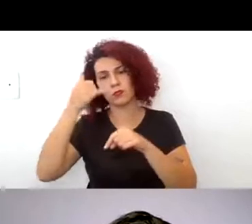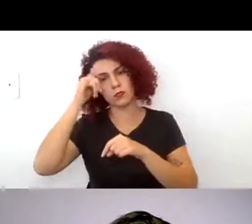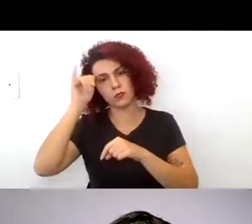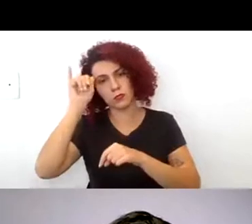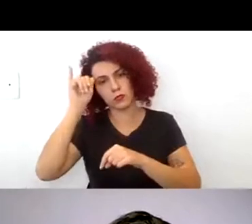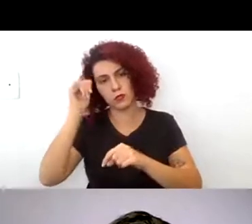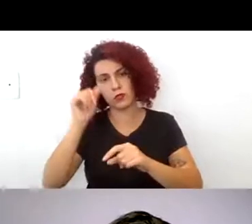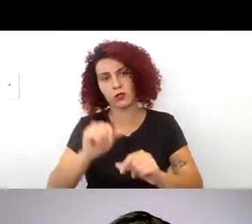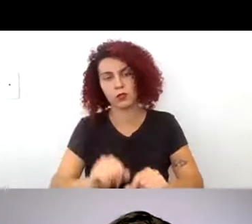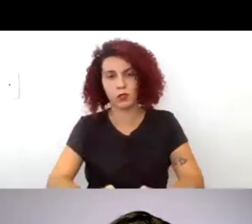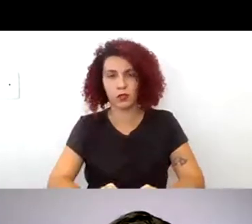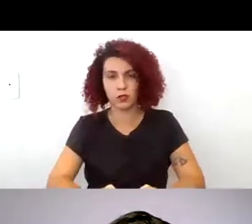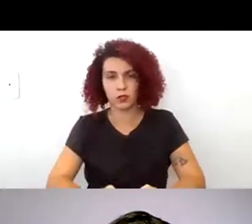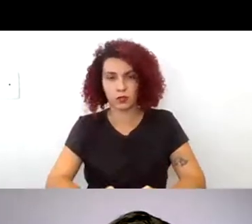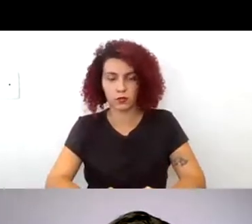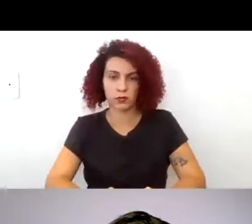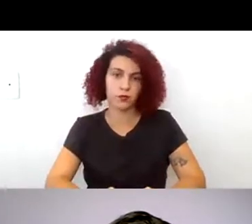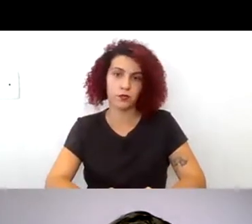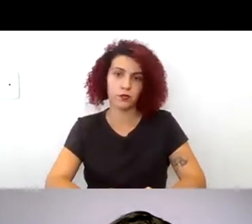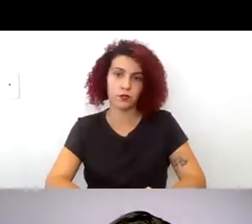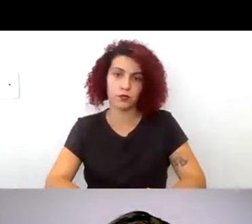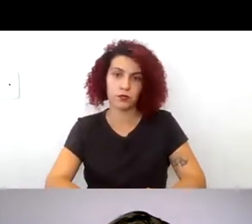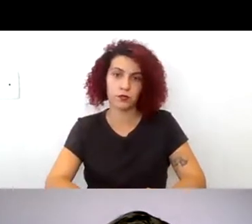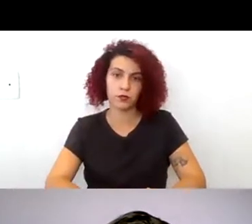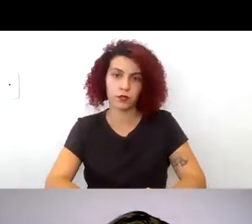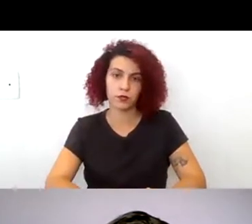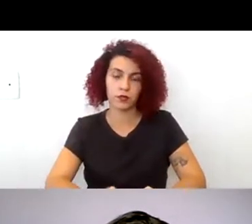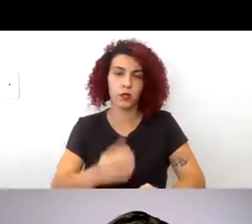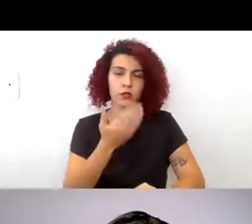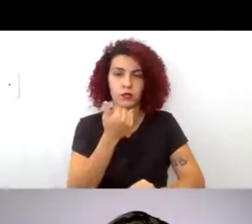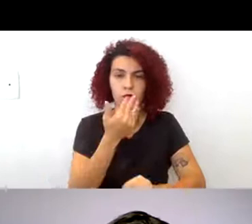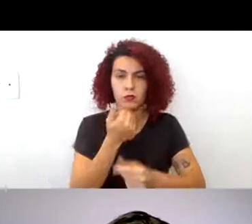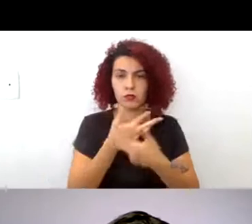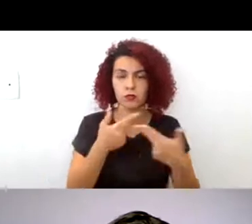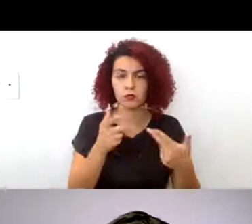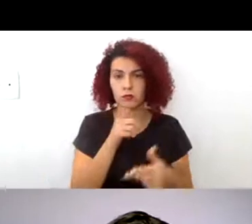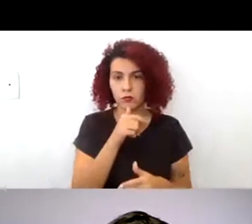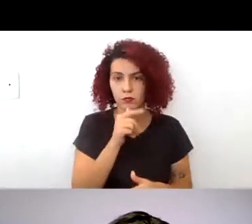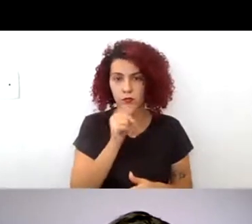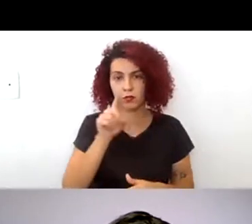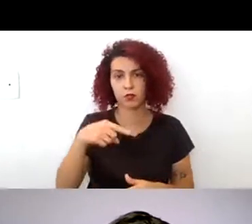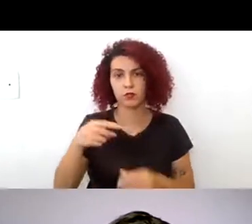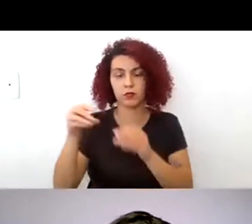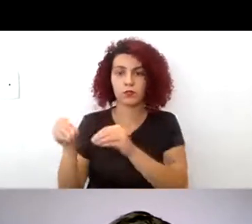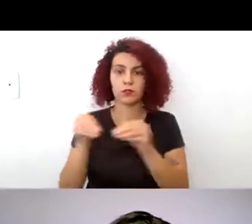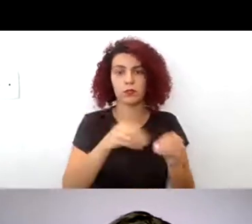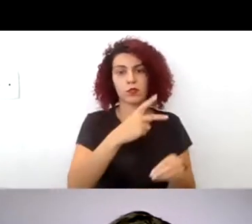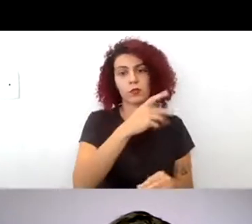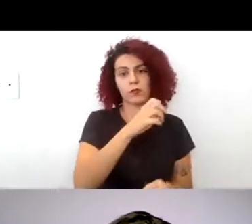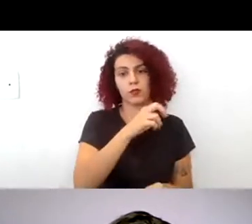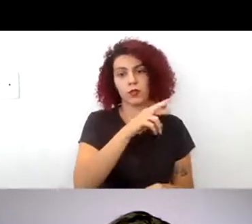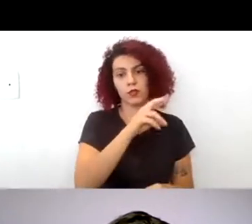aqui e vinha ficava com os bois três meses aqui para alimentar a água e tal e inventar o resto da viagem e depois vai para Petrolina Pernambuco